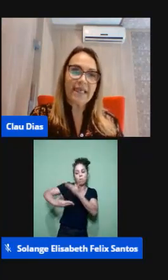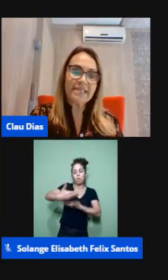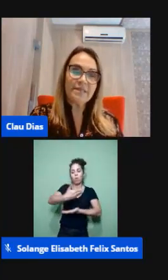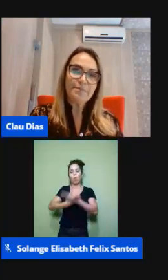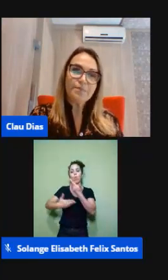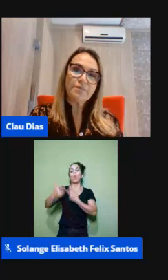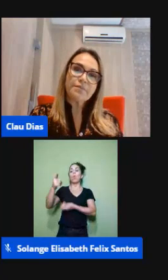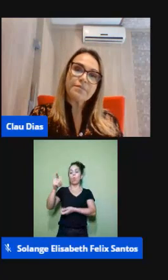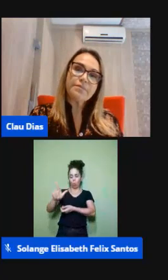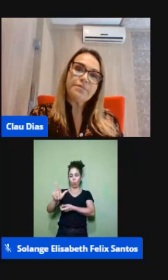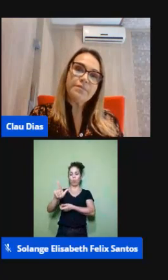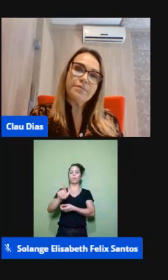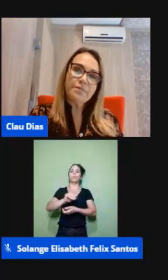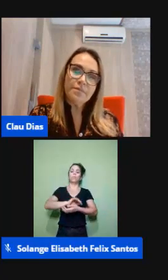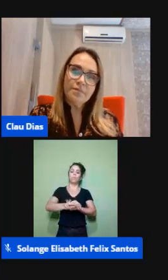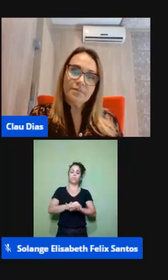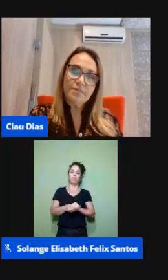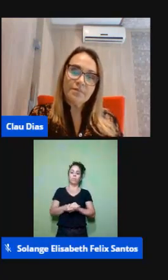por gentileza.